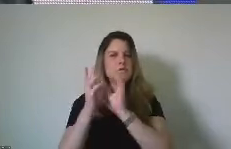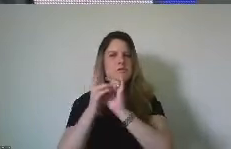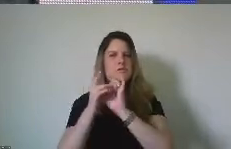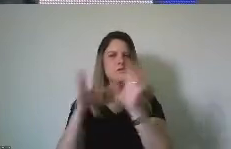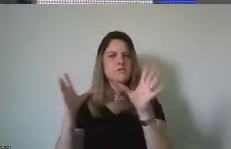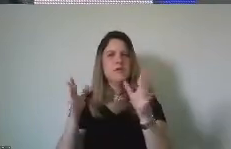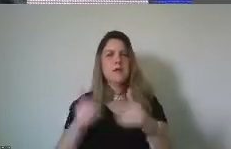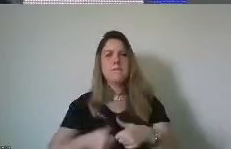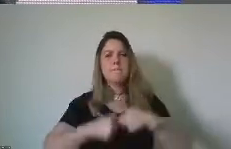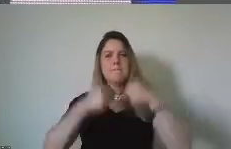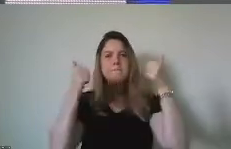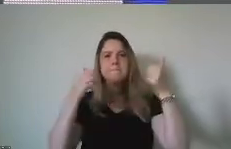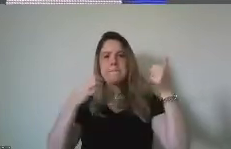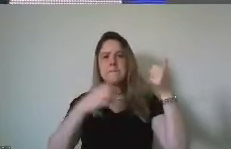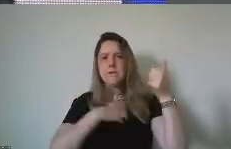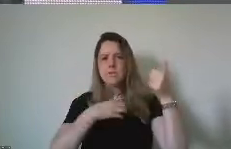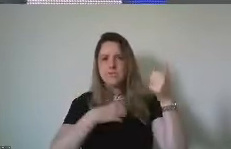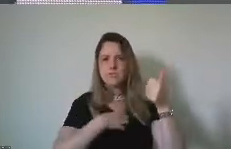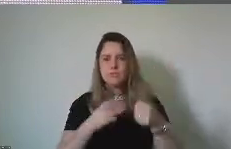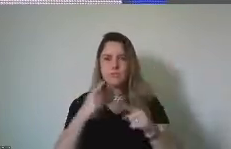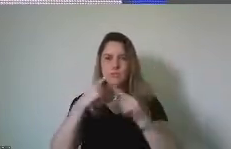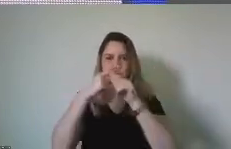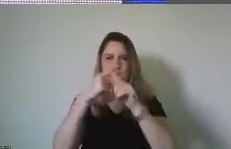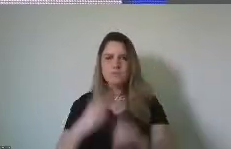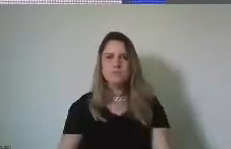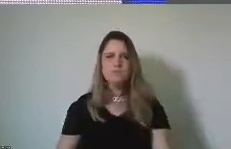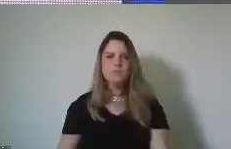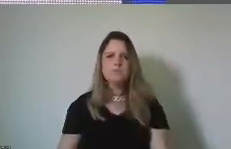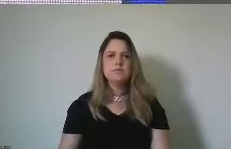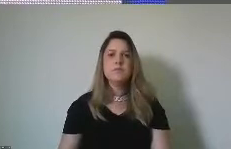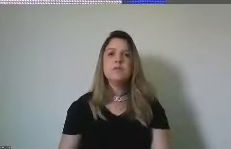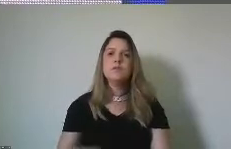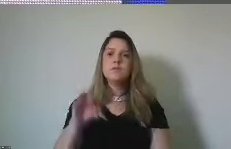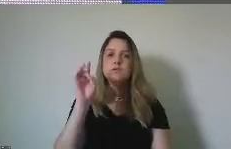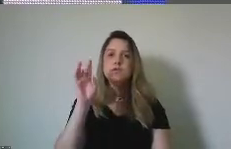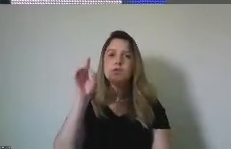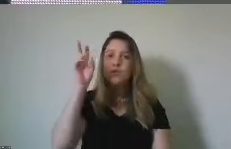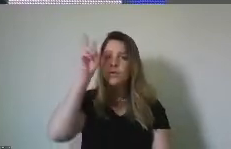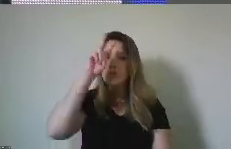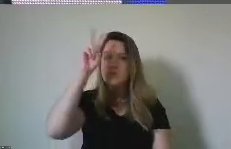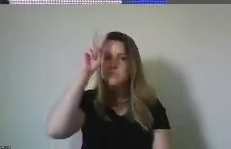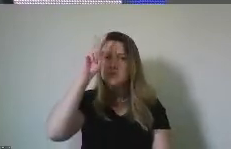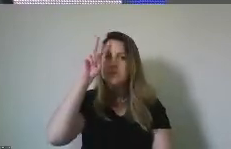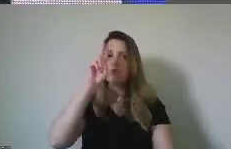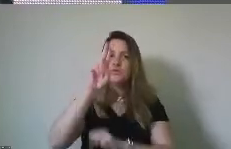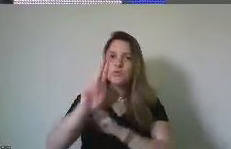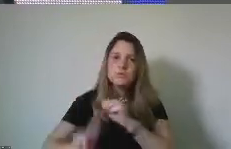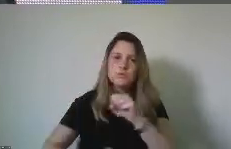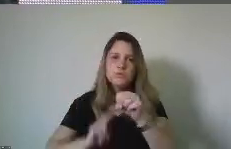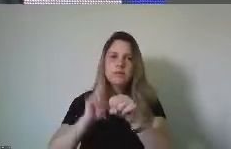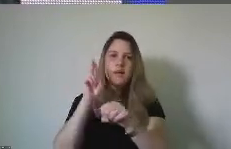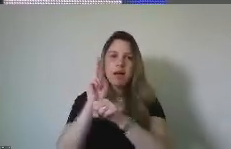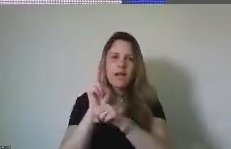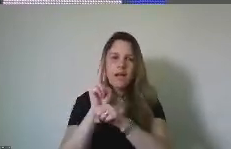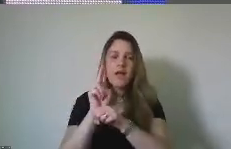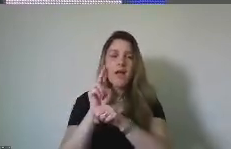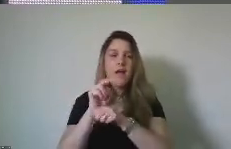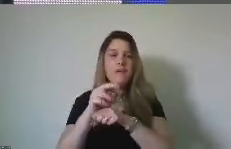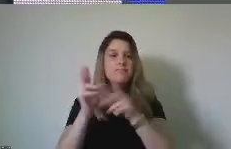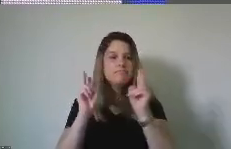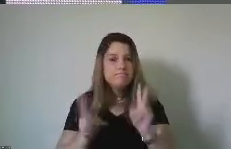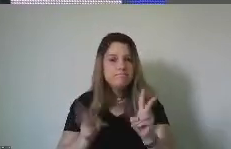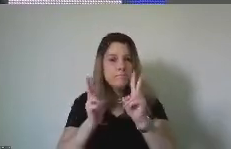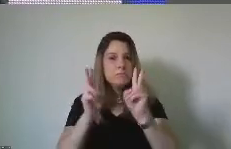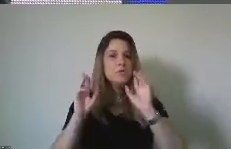forma mais rápido possível e só lembrando que como sustentabilidade a nossa forma de atuar todas